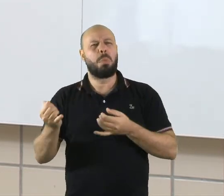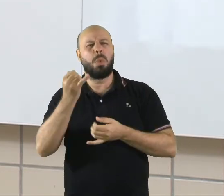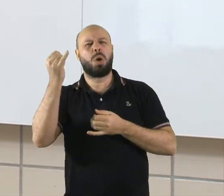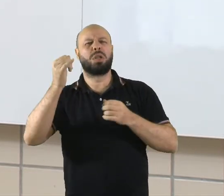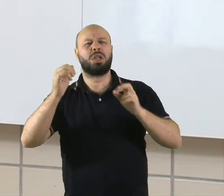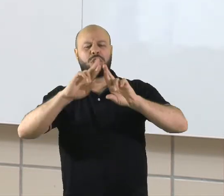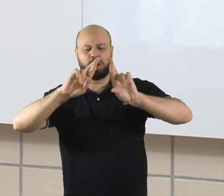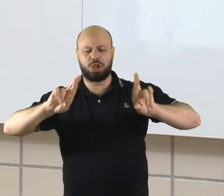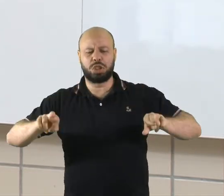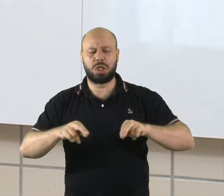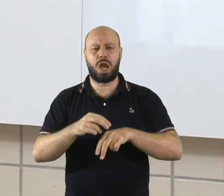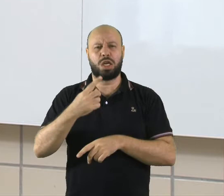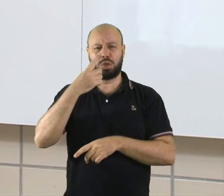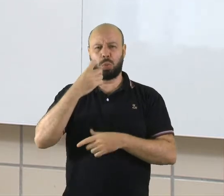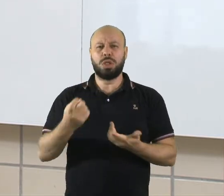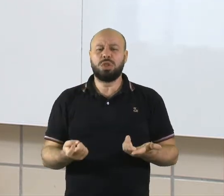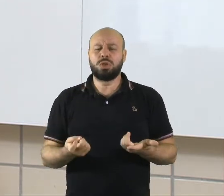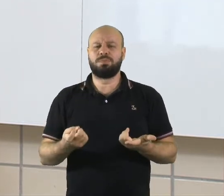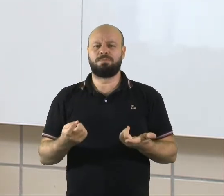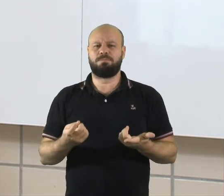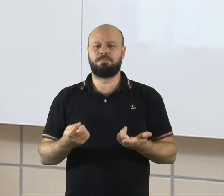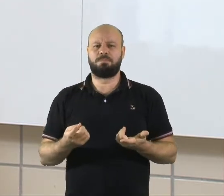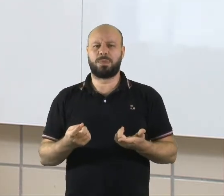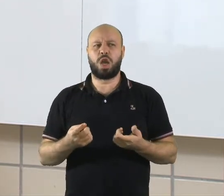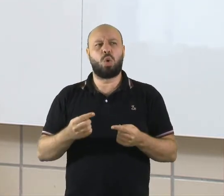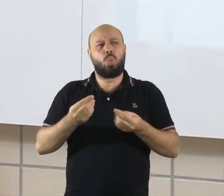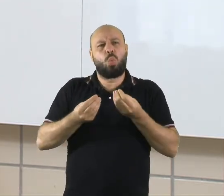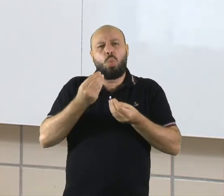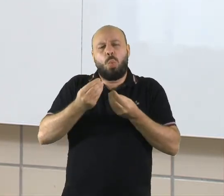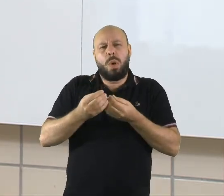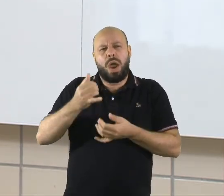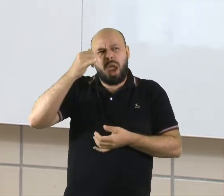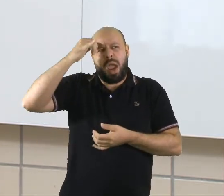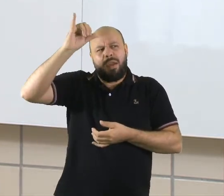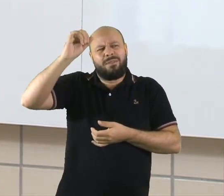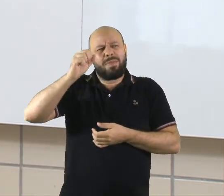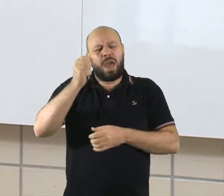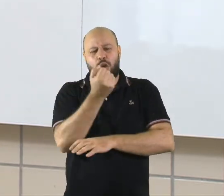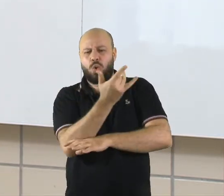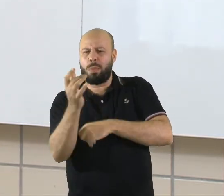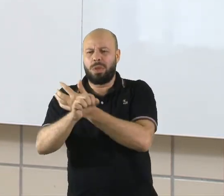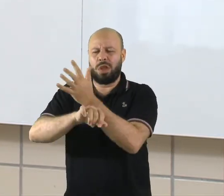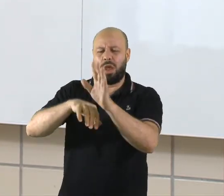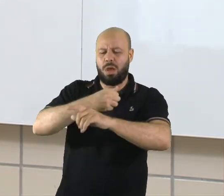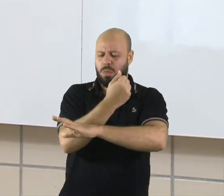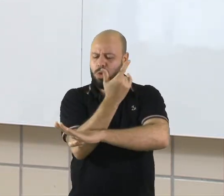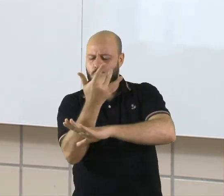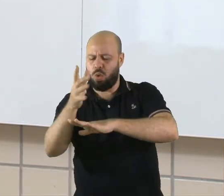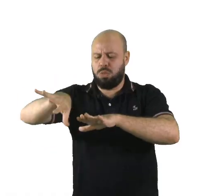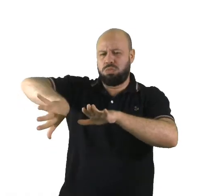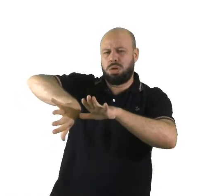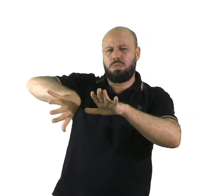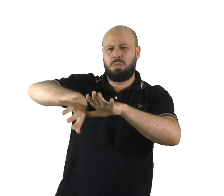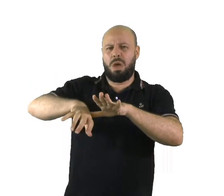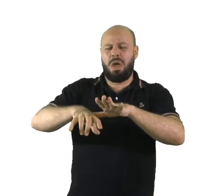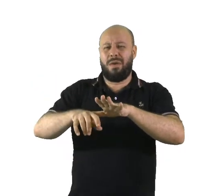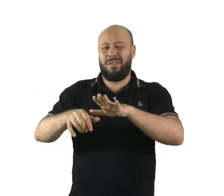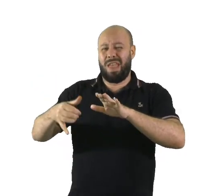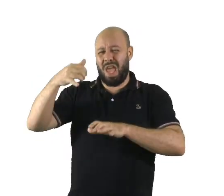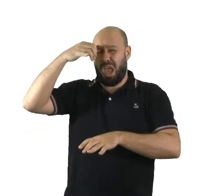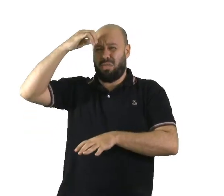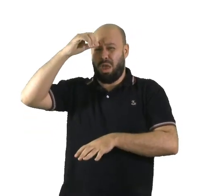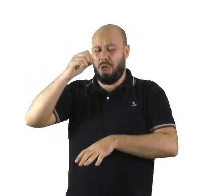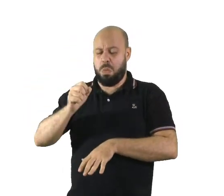eu posso fazer para evitar que o meio ambiente seja ainda mais poluído? A nossa